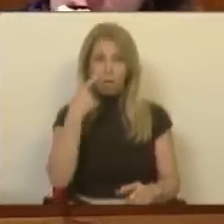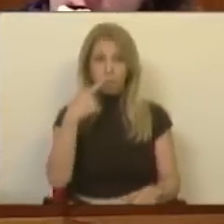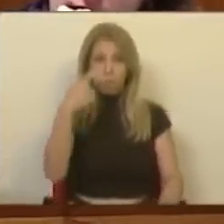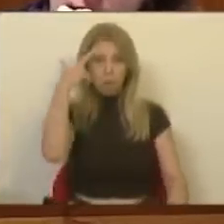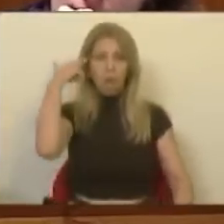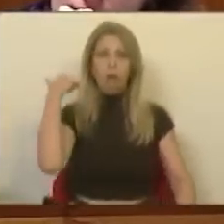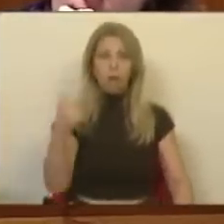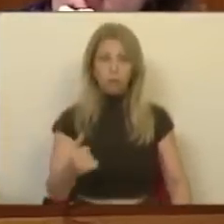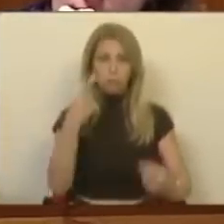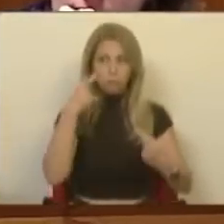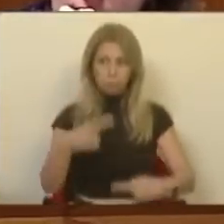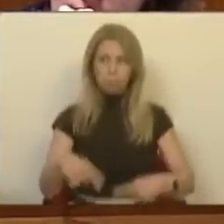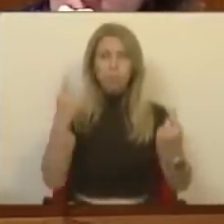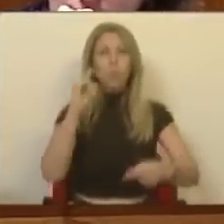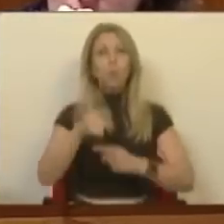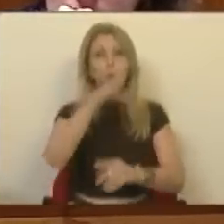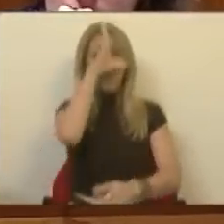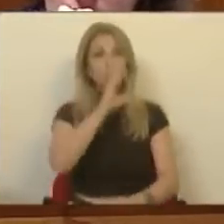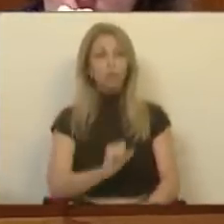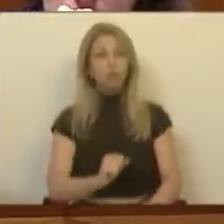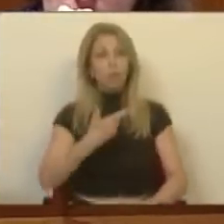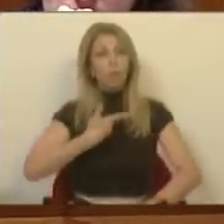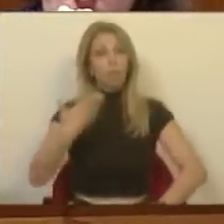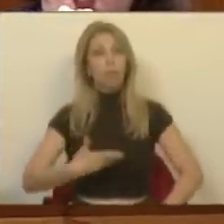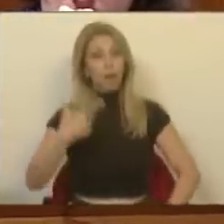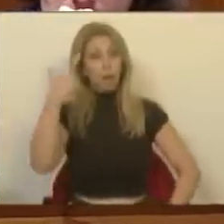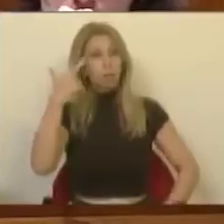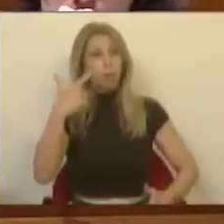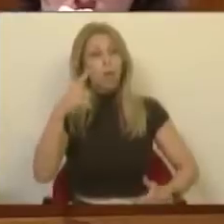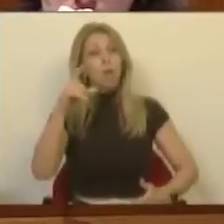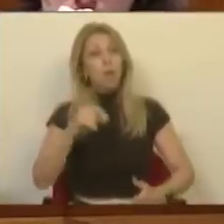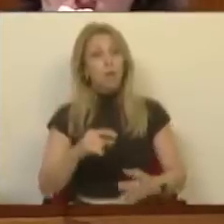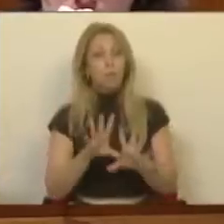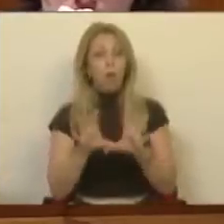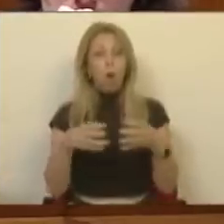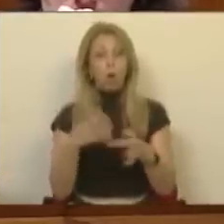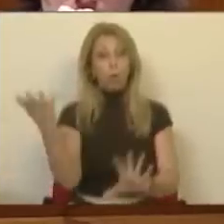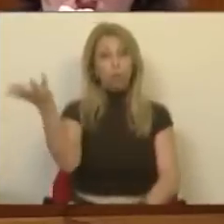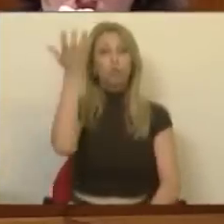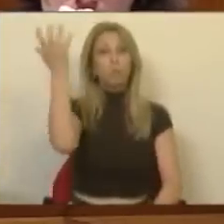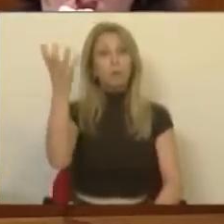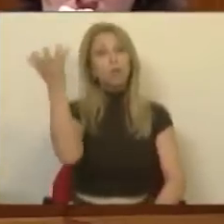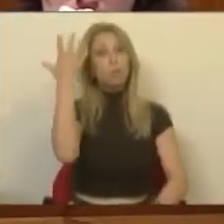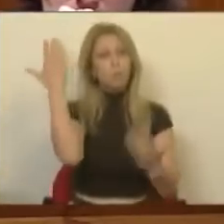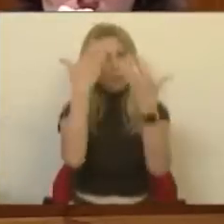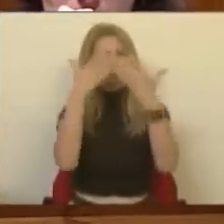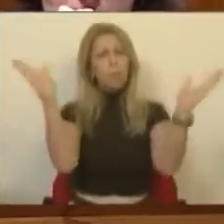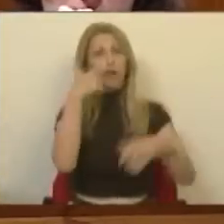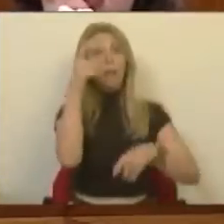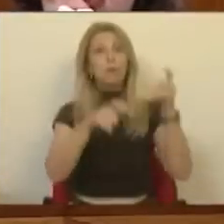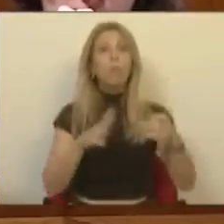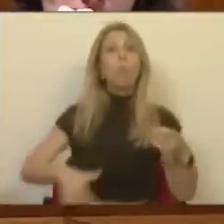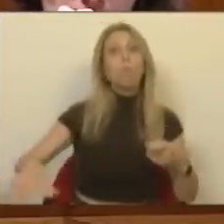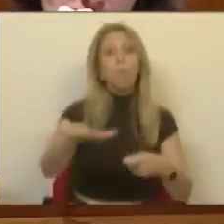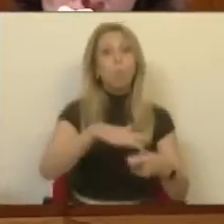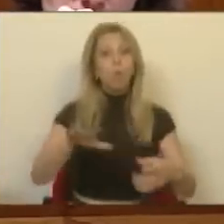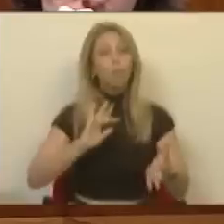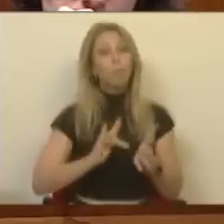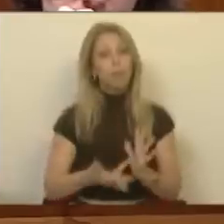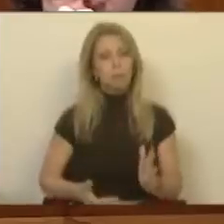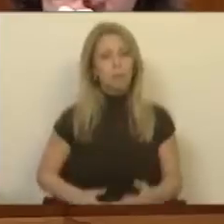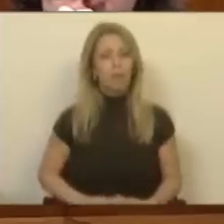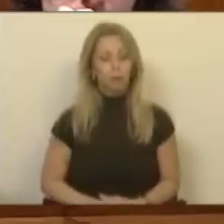aquilo que são os estados direitos respetivos órgãos de soberania e Soberania de democrática do povo brasileiro